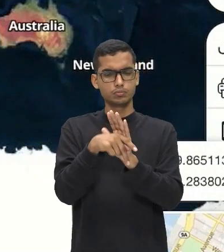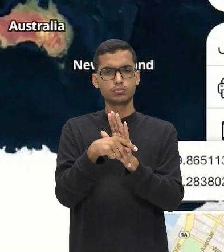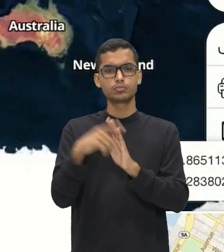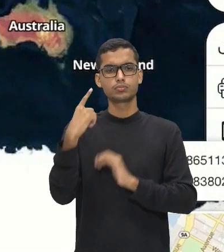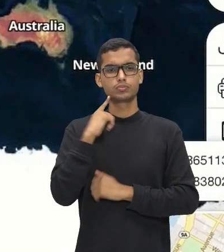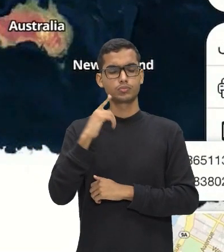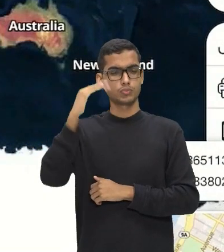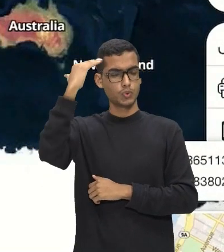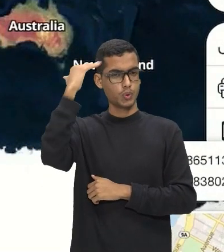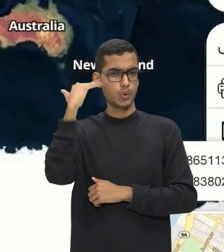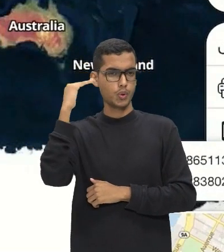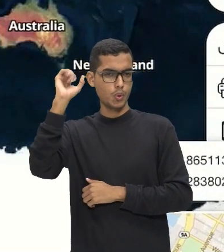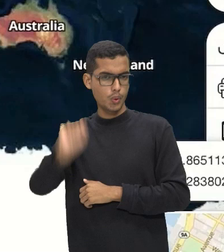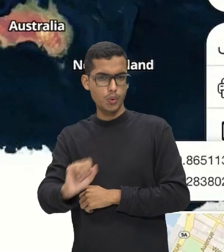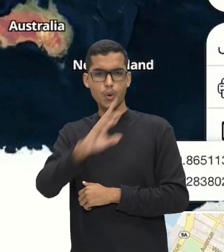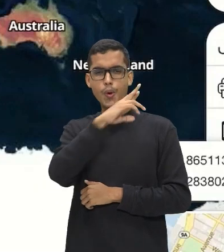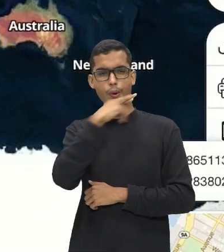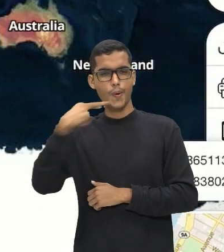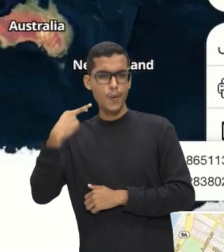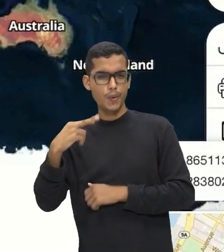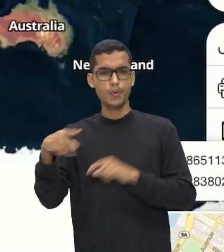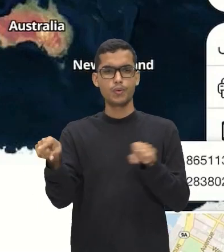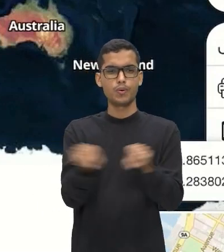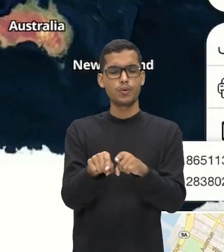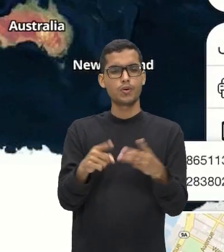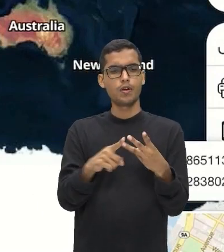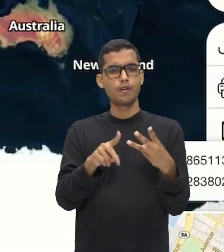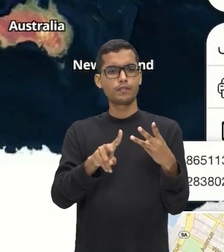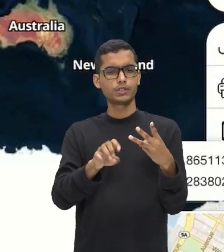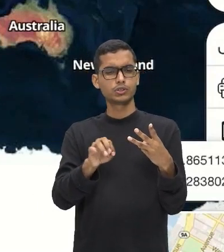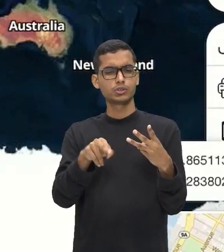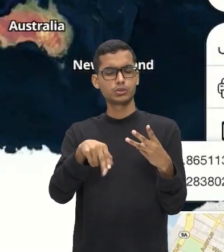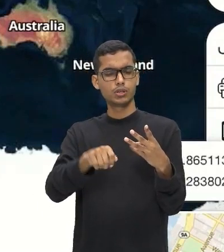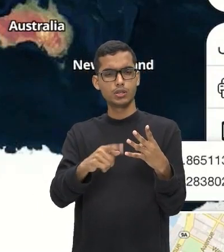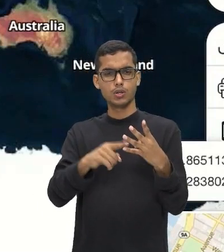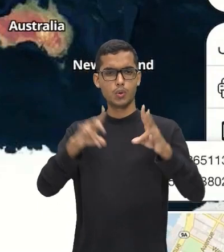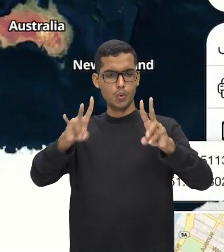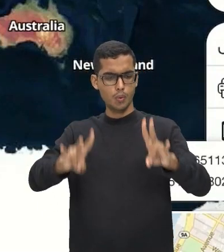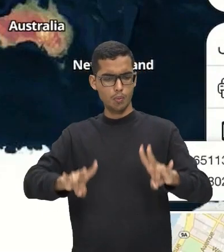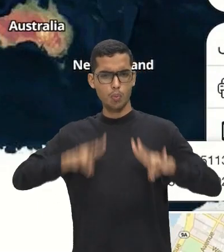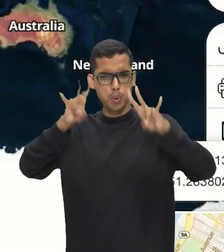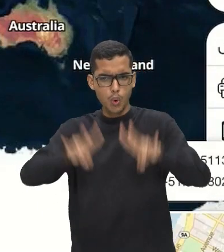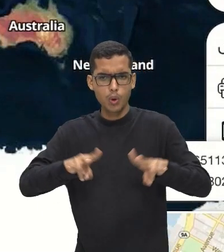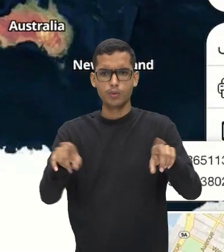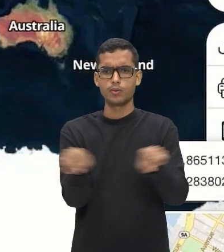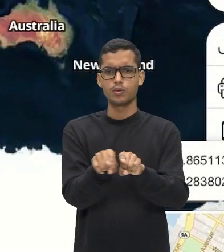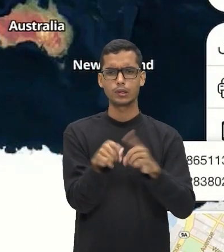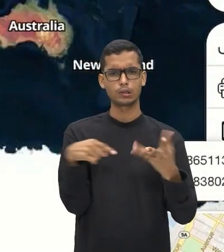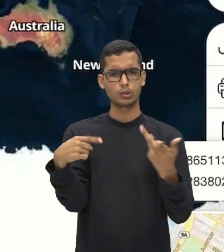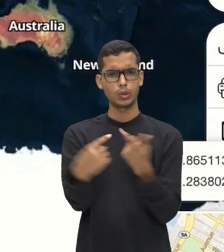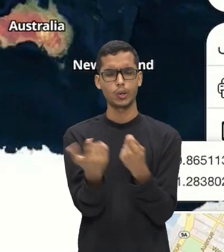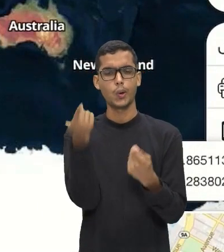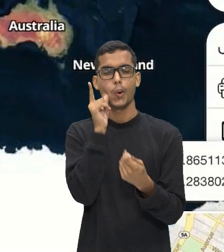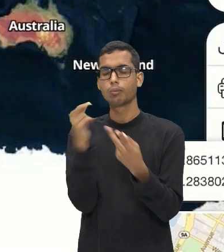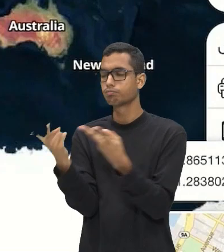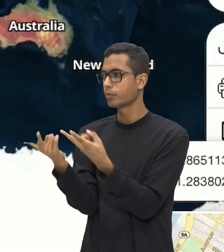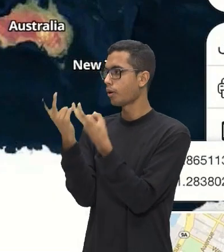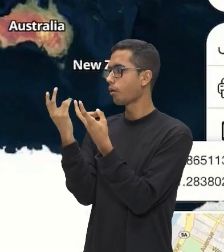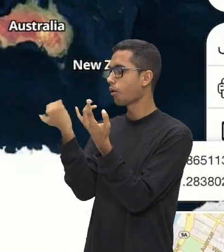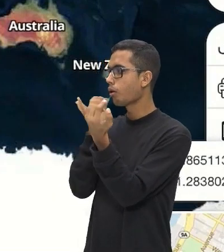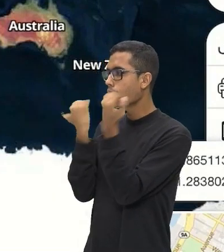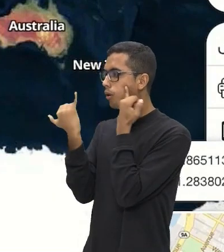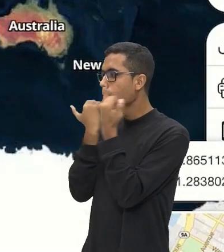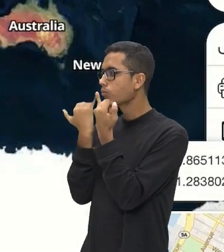do Sul, Vietnã, Austrália. Então, aí eu consigo ver essa